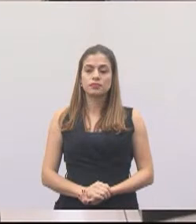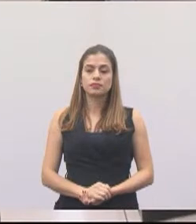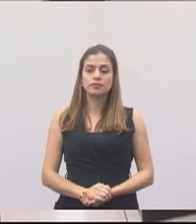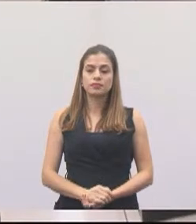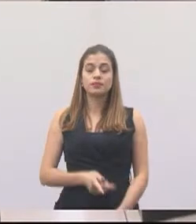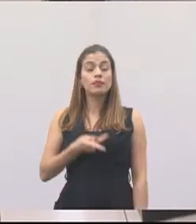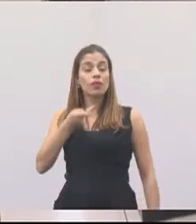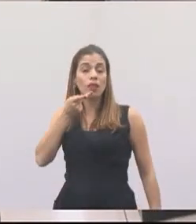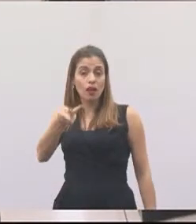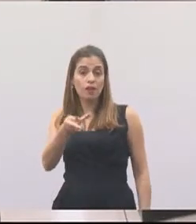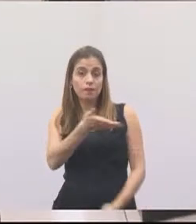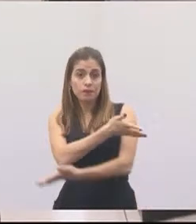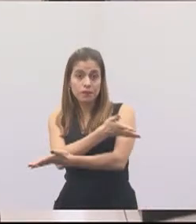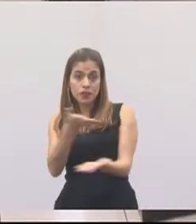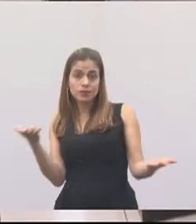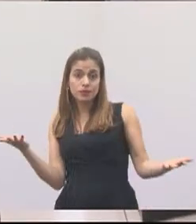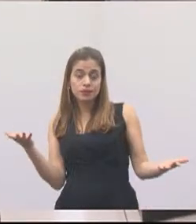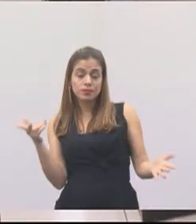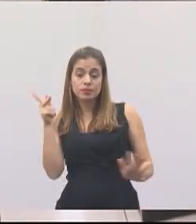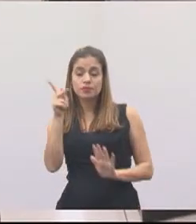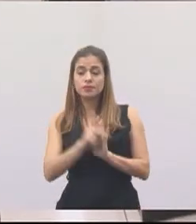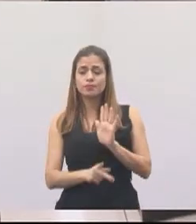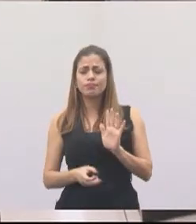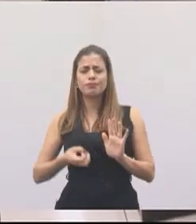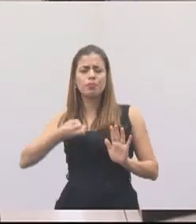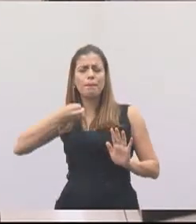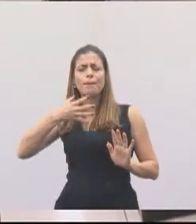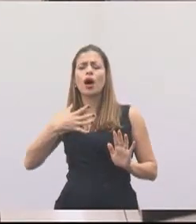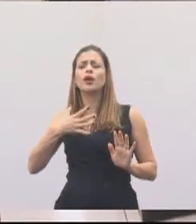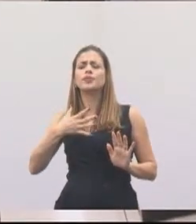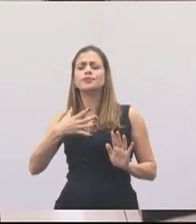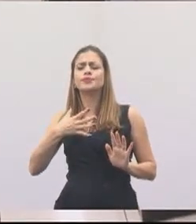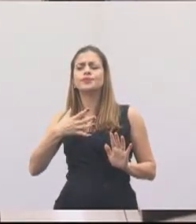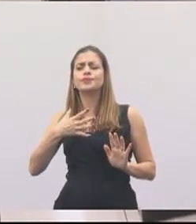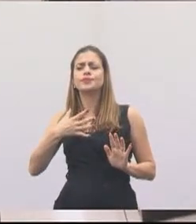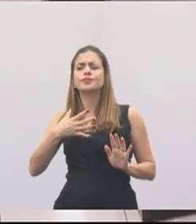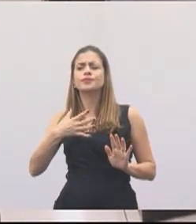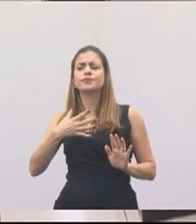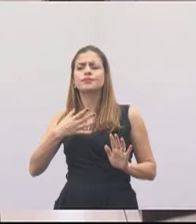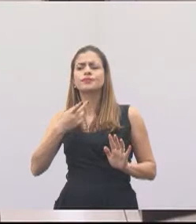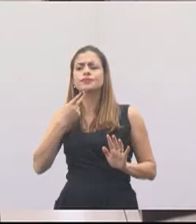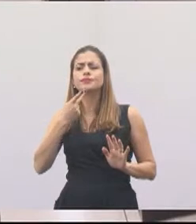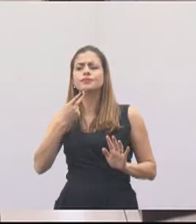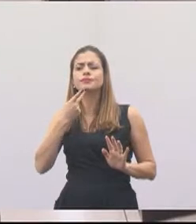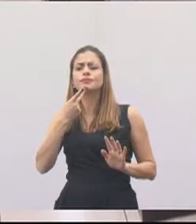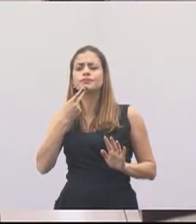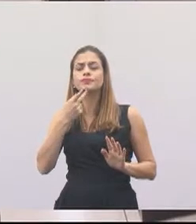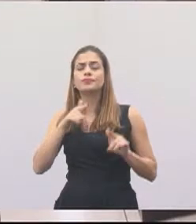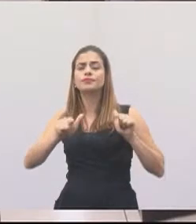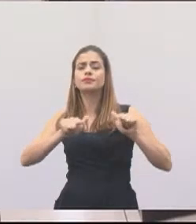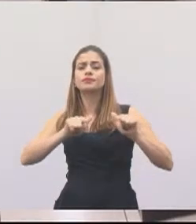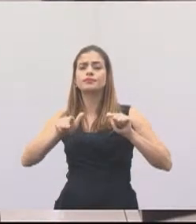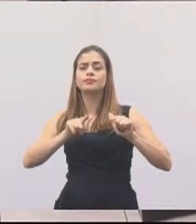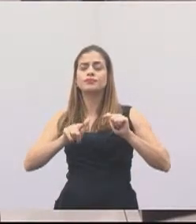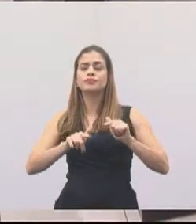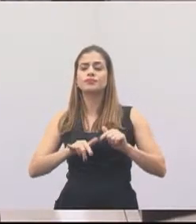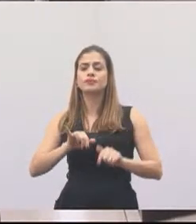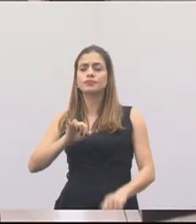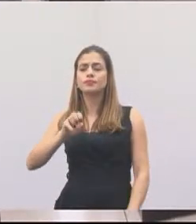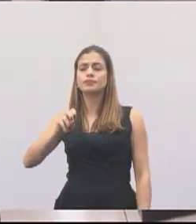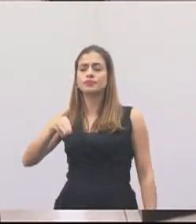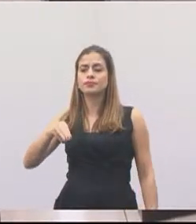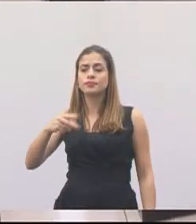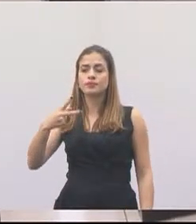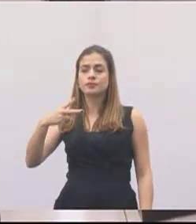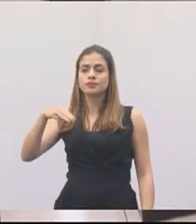Quero dizer a vocês que o projeto é tão bom que o Hernandes trabalha no PMJ, o Hernandes é